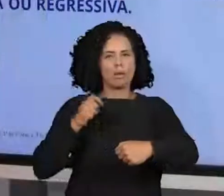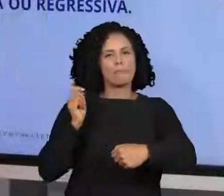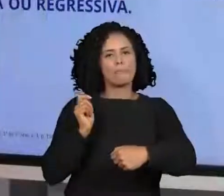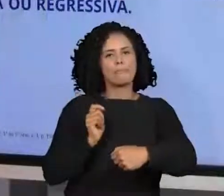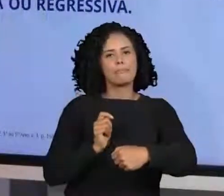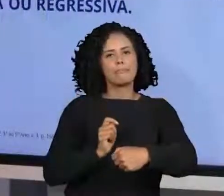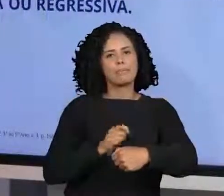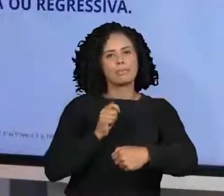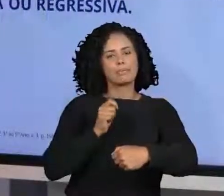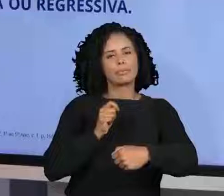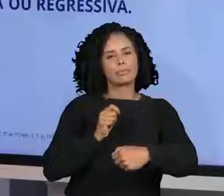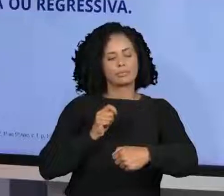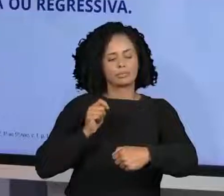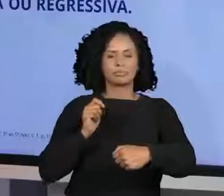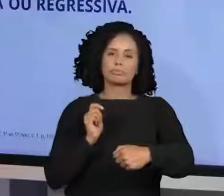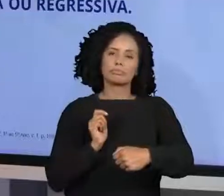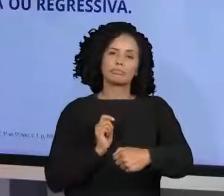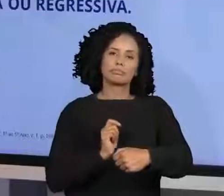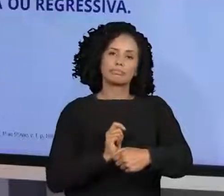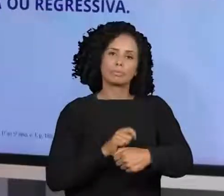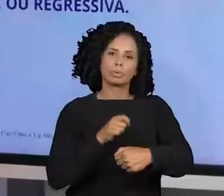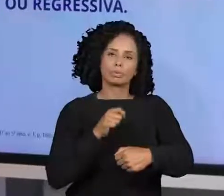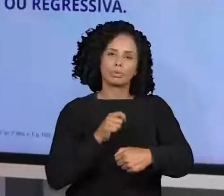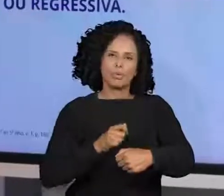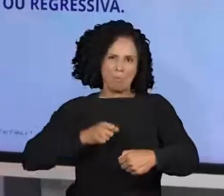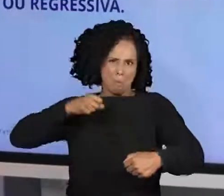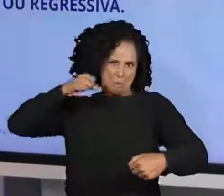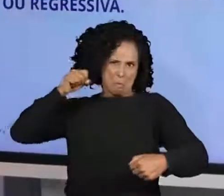Essa é a intensidade fraca.